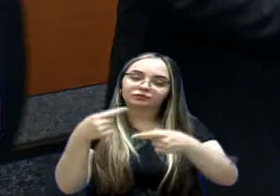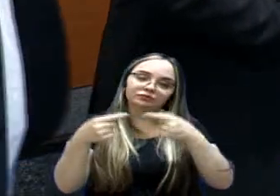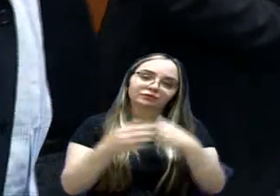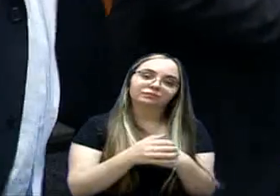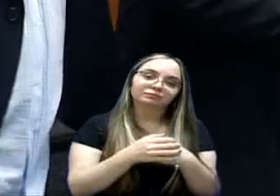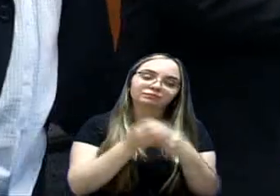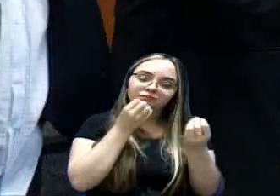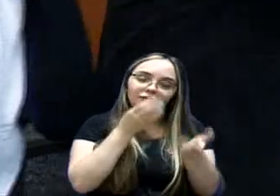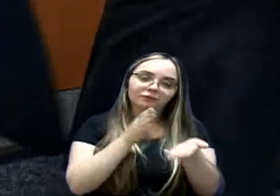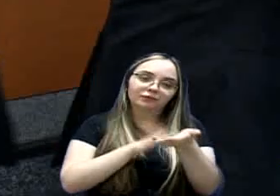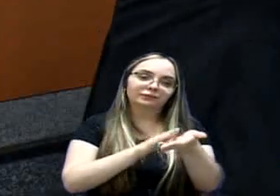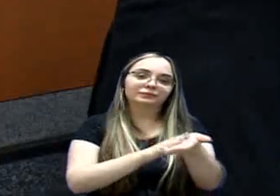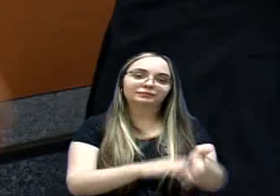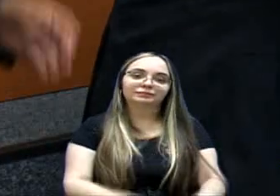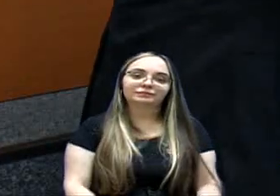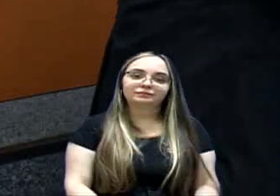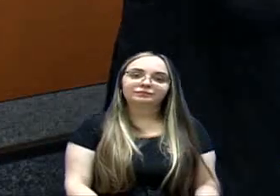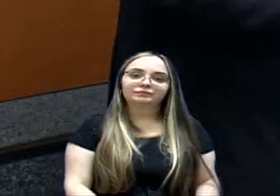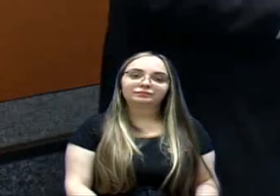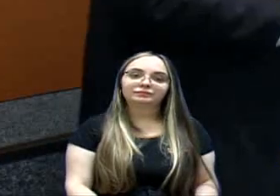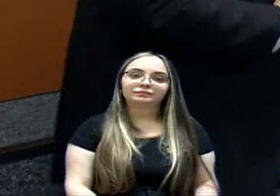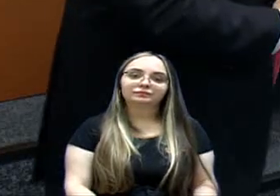Parabéns.